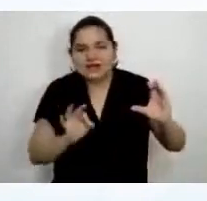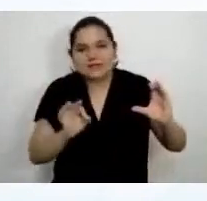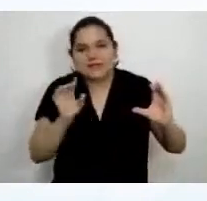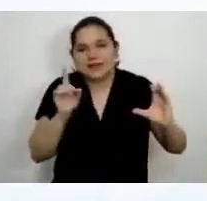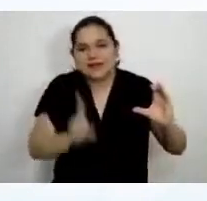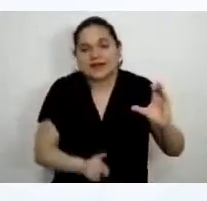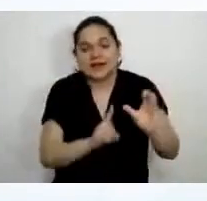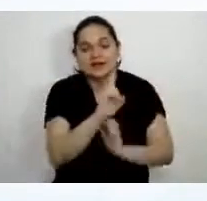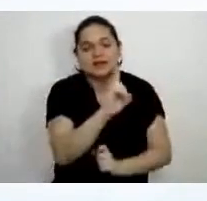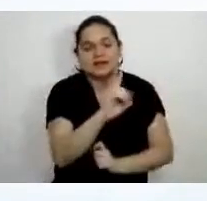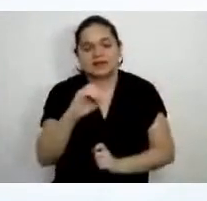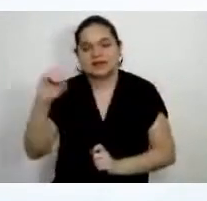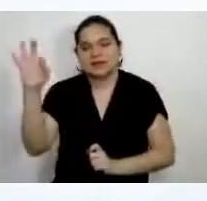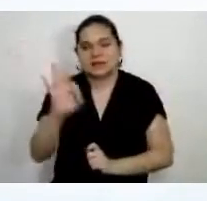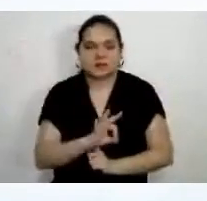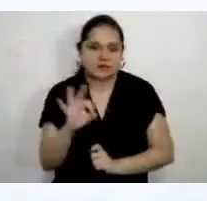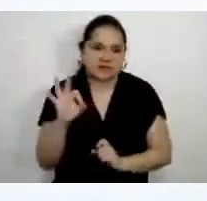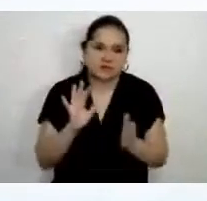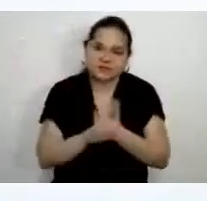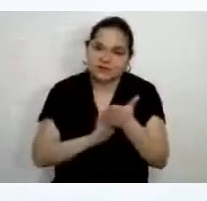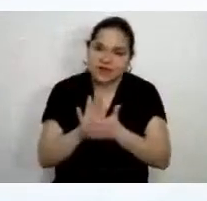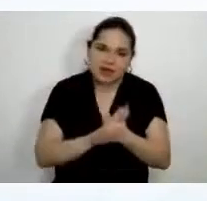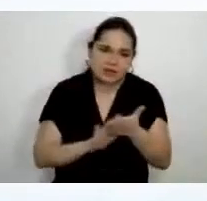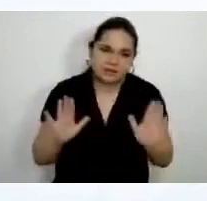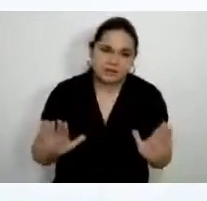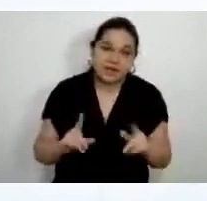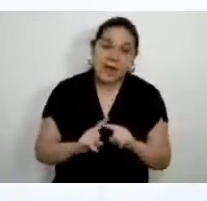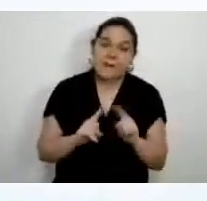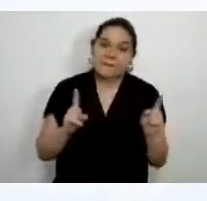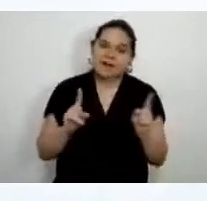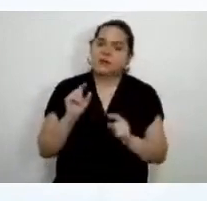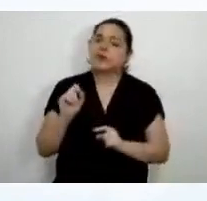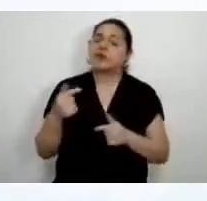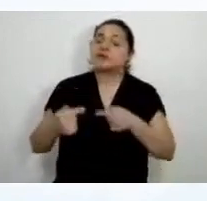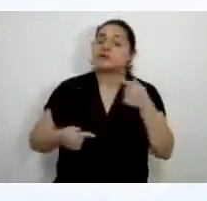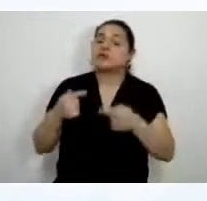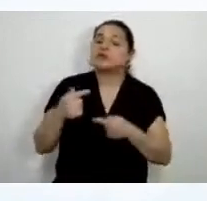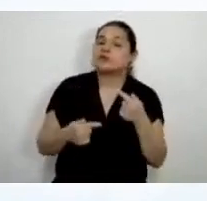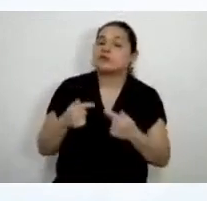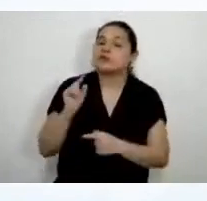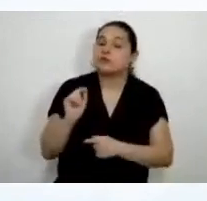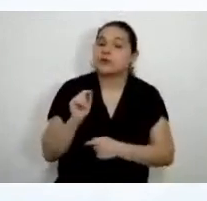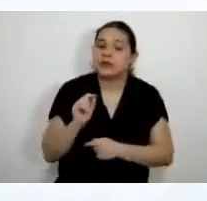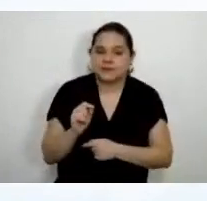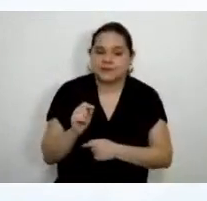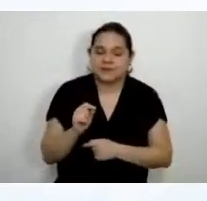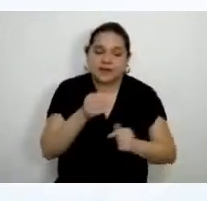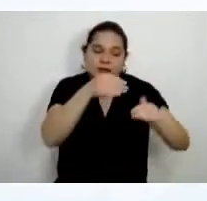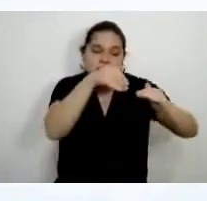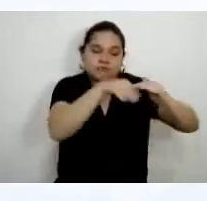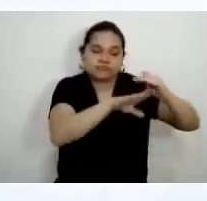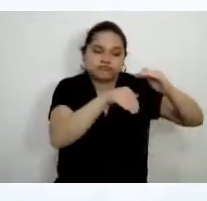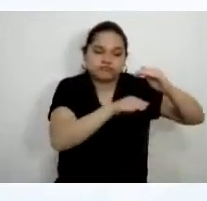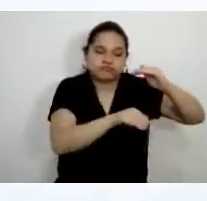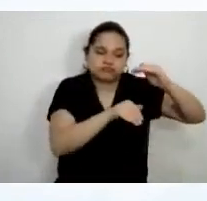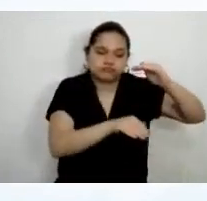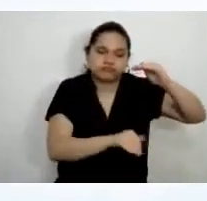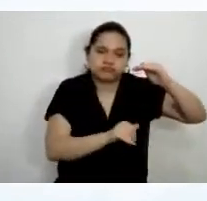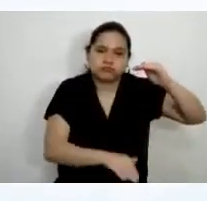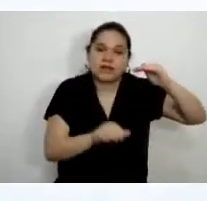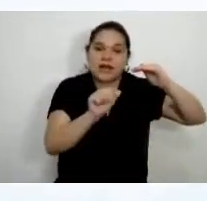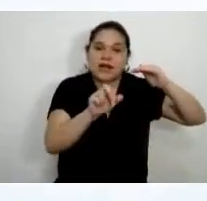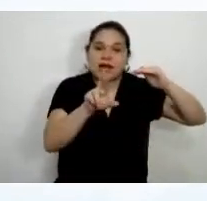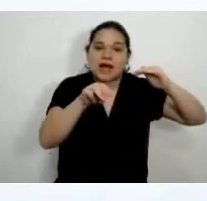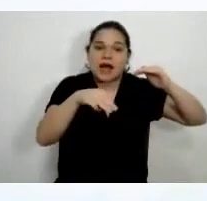100%. Né? Entendo. Então, agora, o que nós temos que discutir? Nós temos que discutir armazenamento. Quais são as vacinas